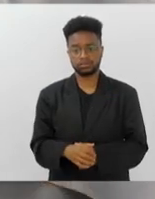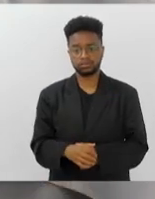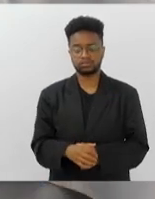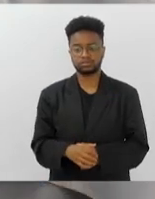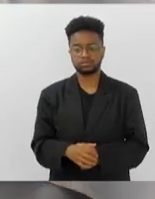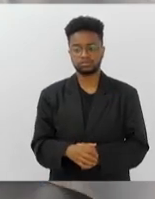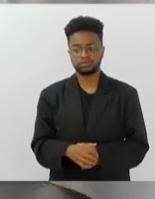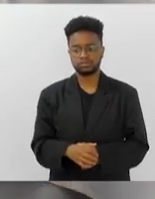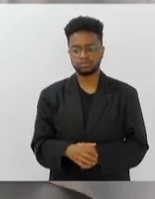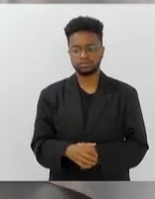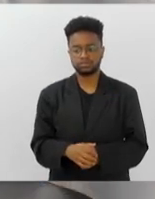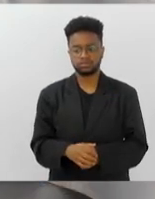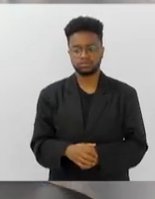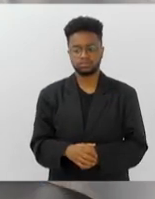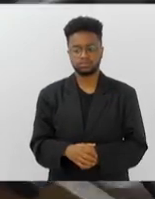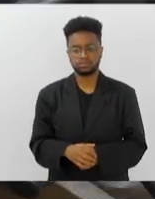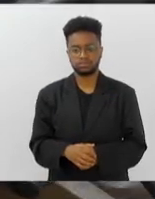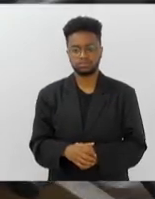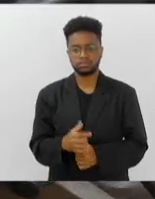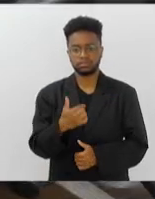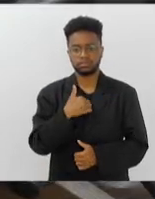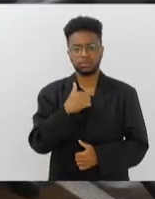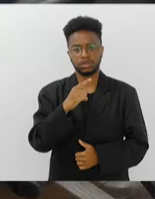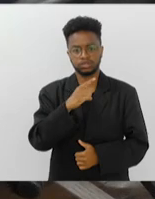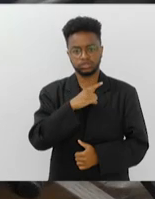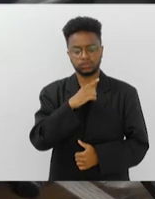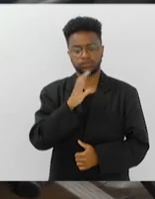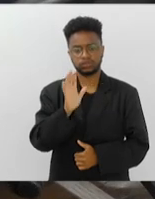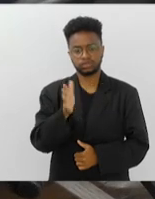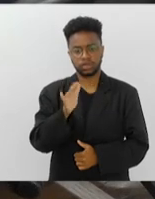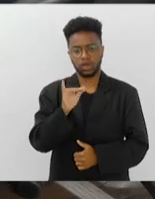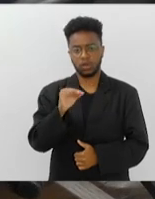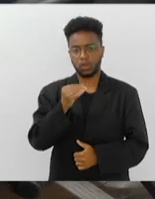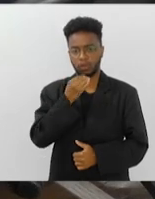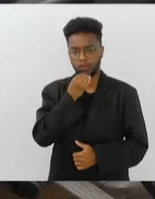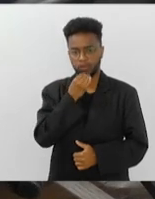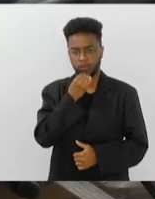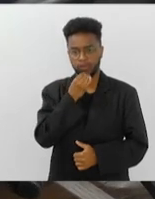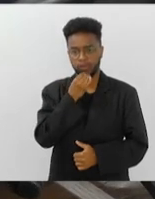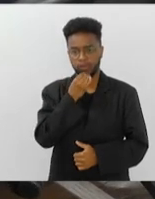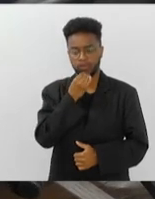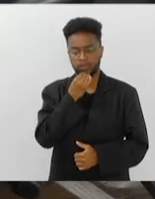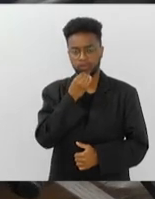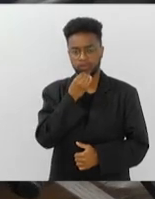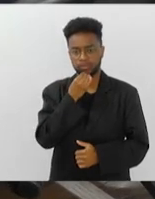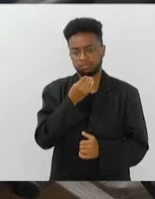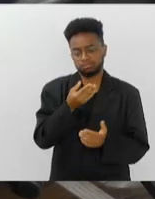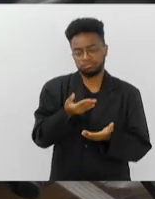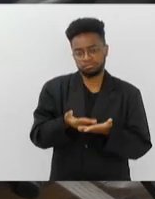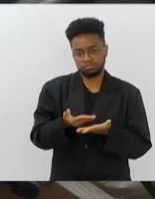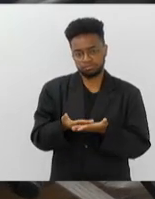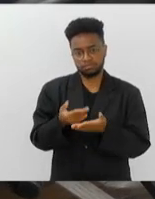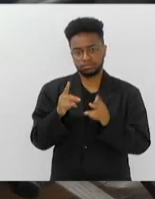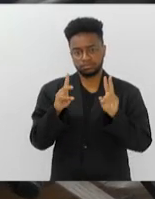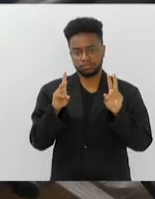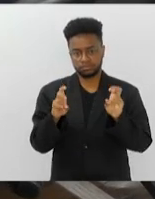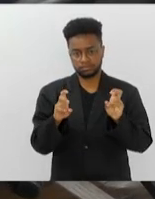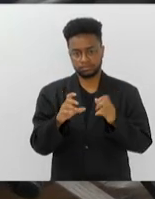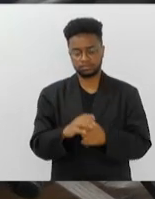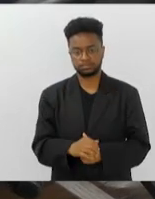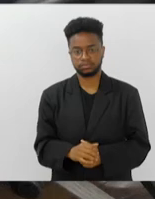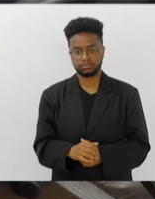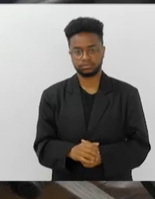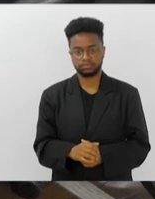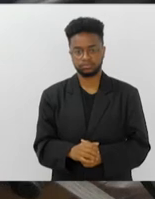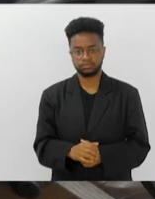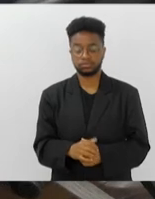presidente, eu já tive a oportunidade de me dedicar a essa questão. Tinha